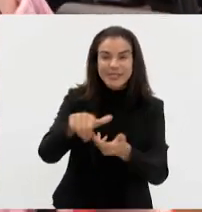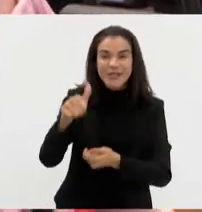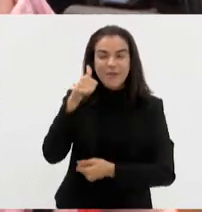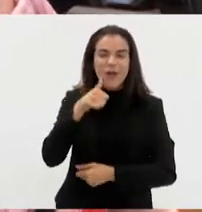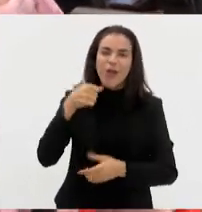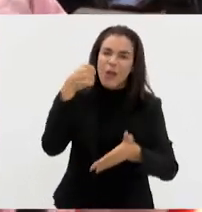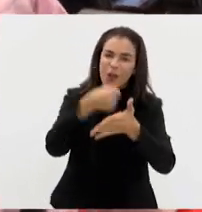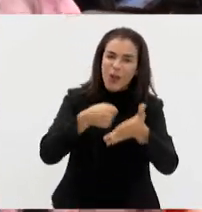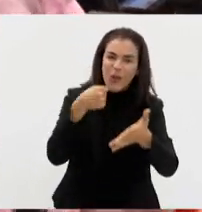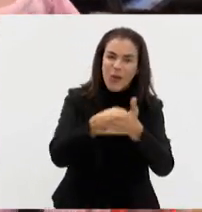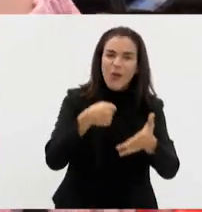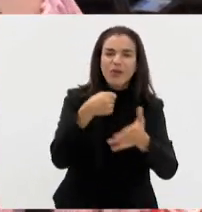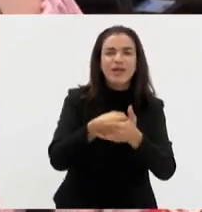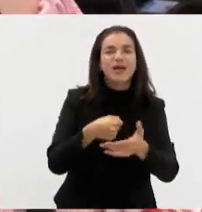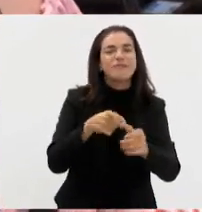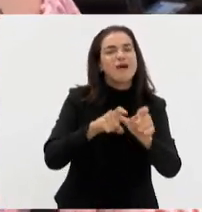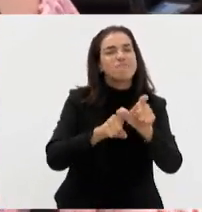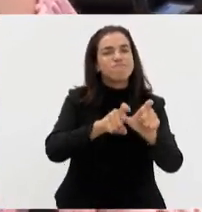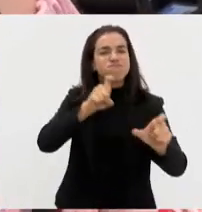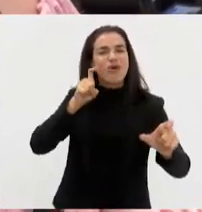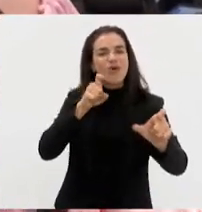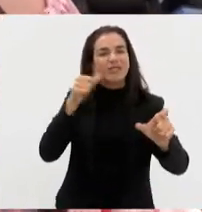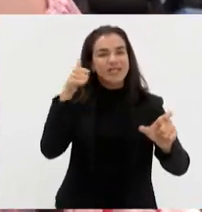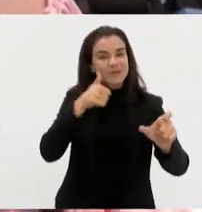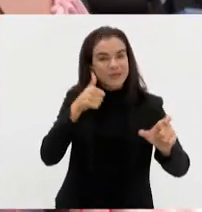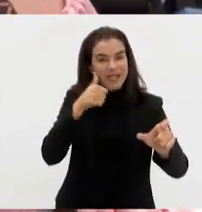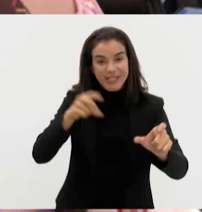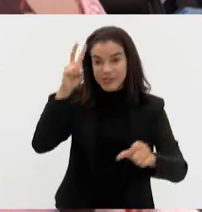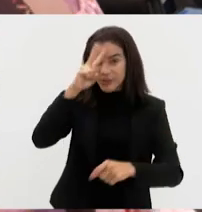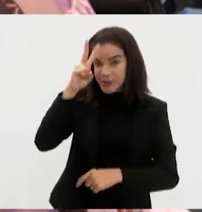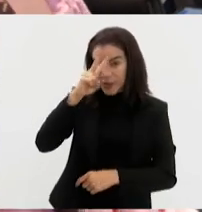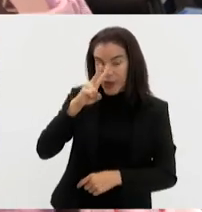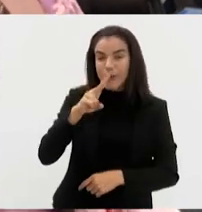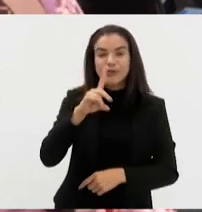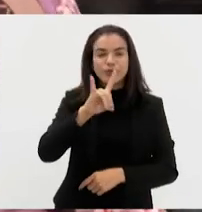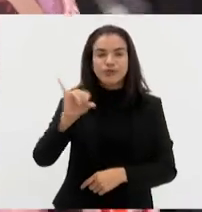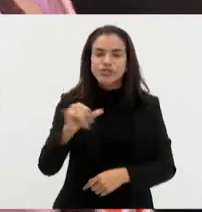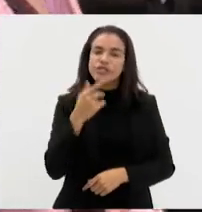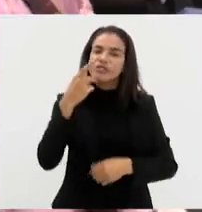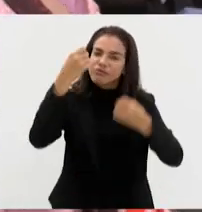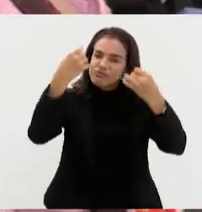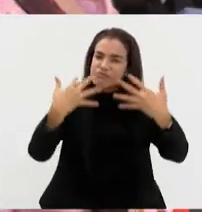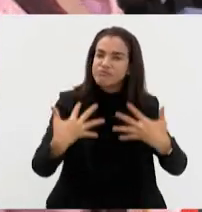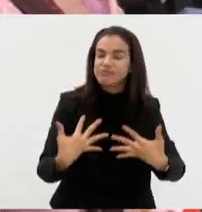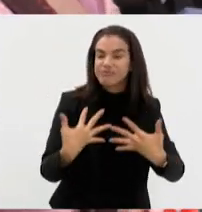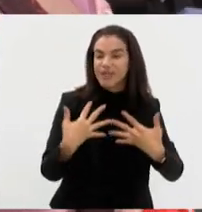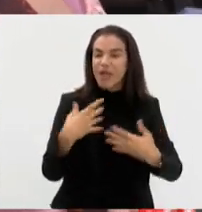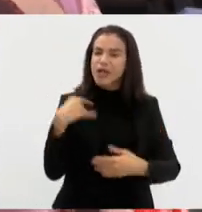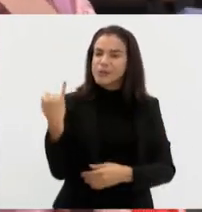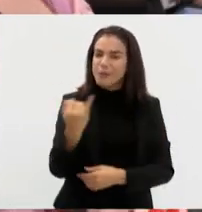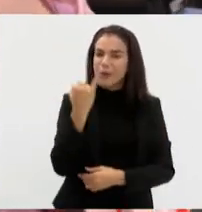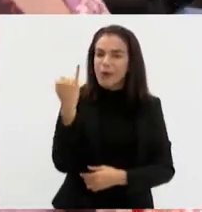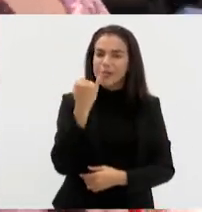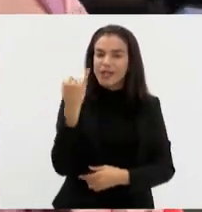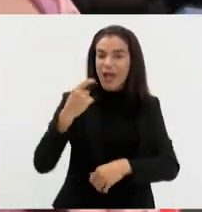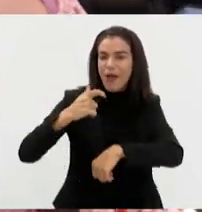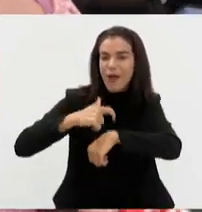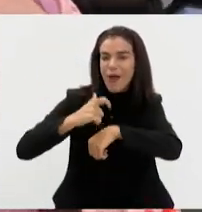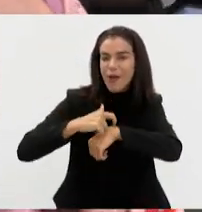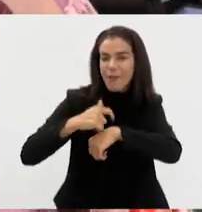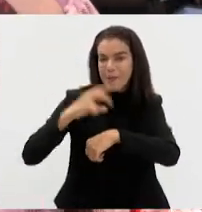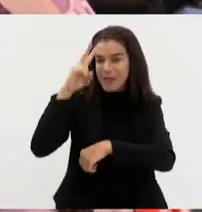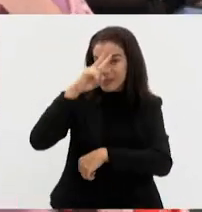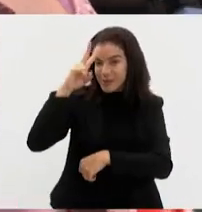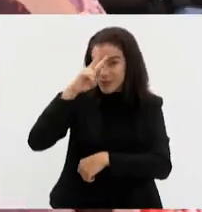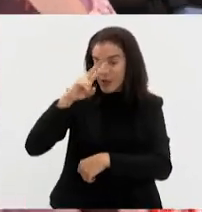de luta para a emancipação de todas as mulheres. A história, inclusive, da data remonta a isso. E acho importante que nesse momento da